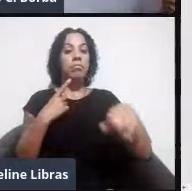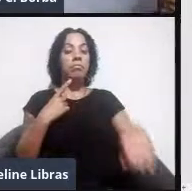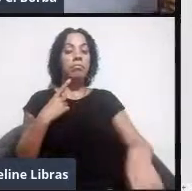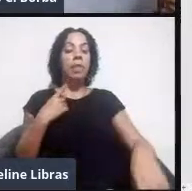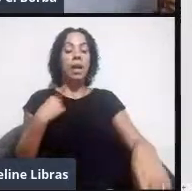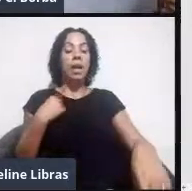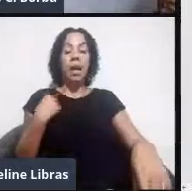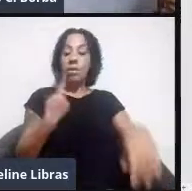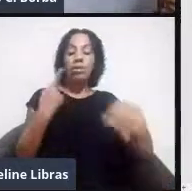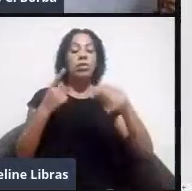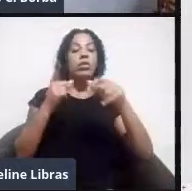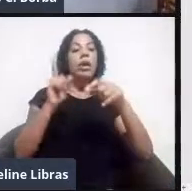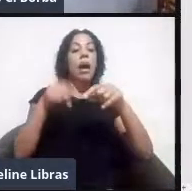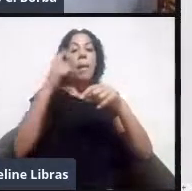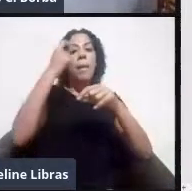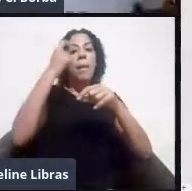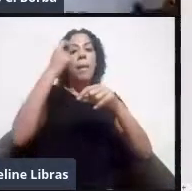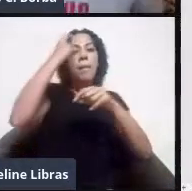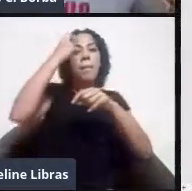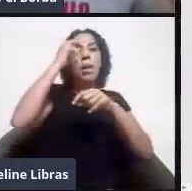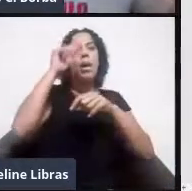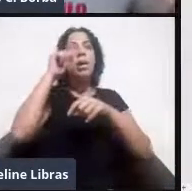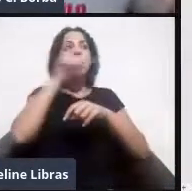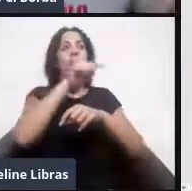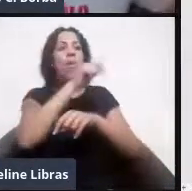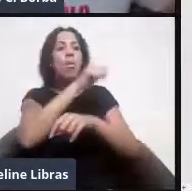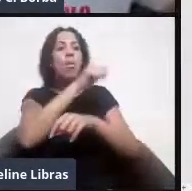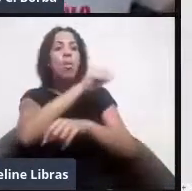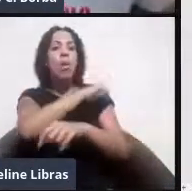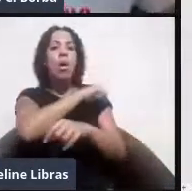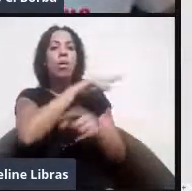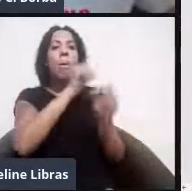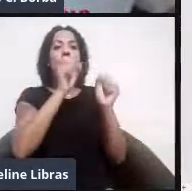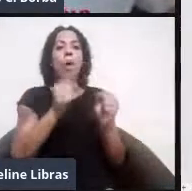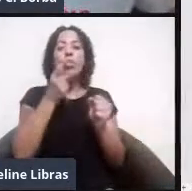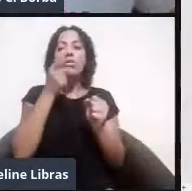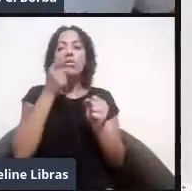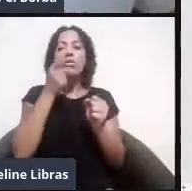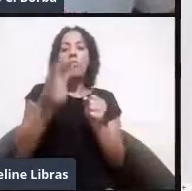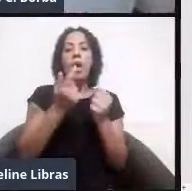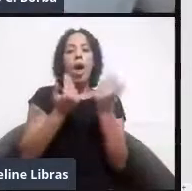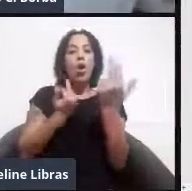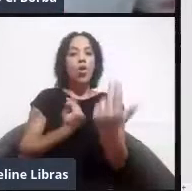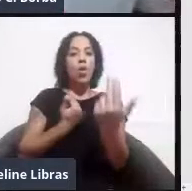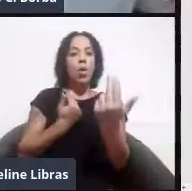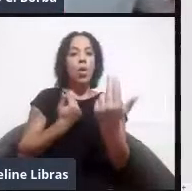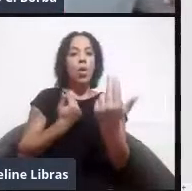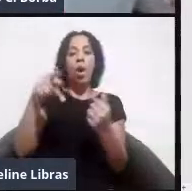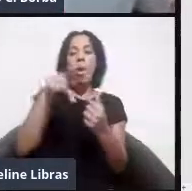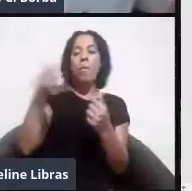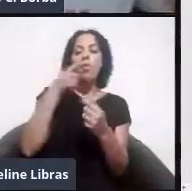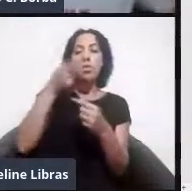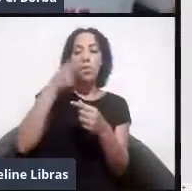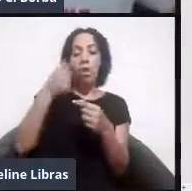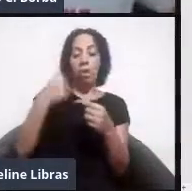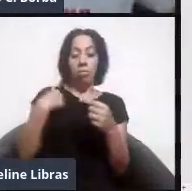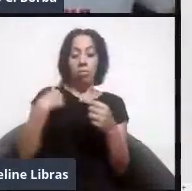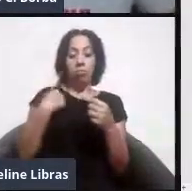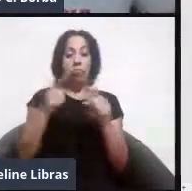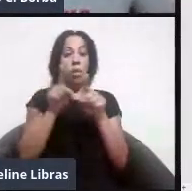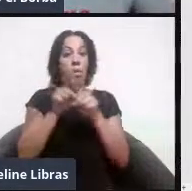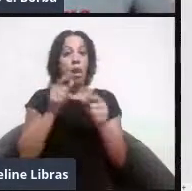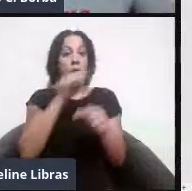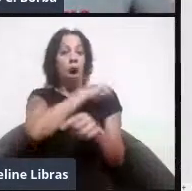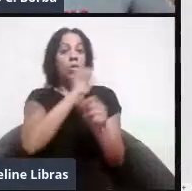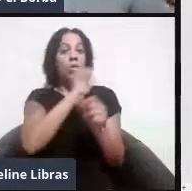pensando que os alunos podem falar da mesma maneira que professores falaram ao longo do tempo, mostrando vídeos